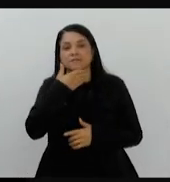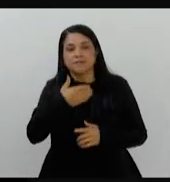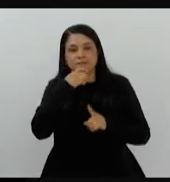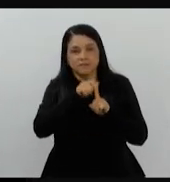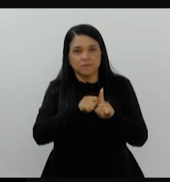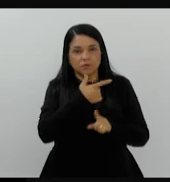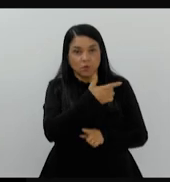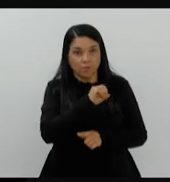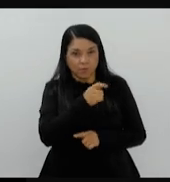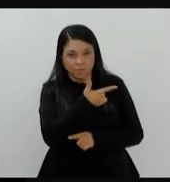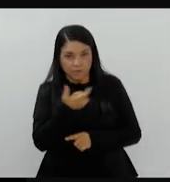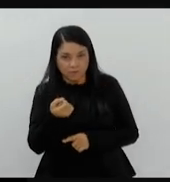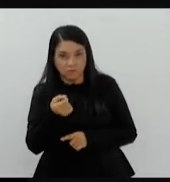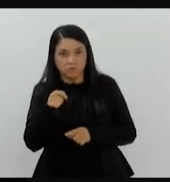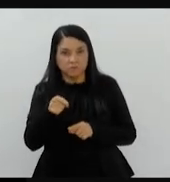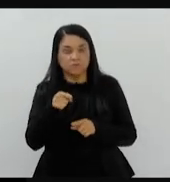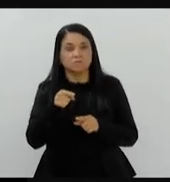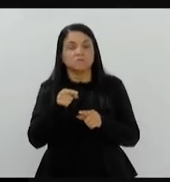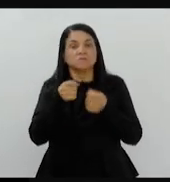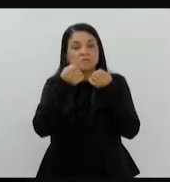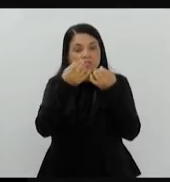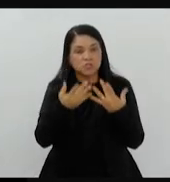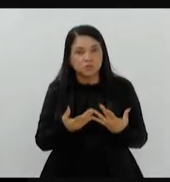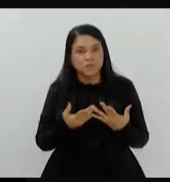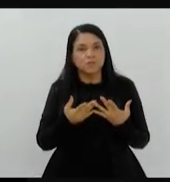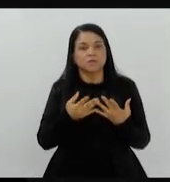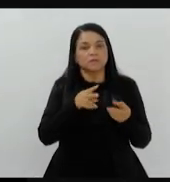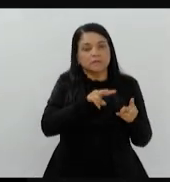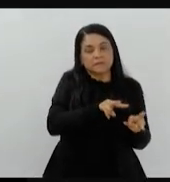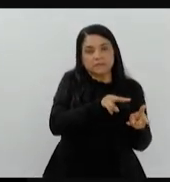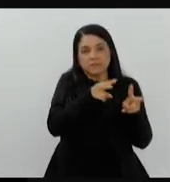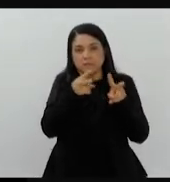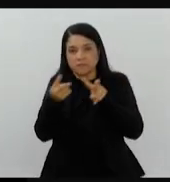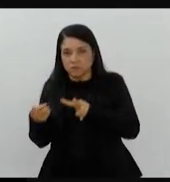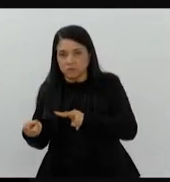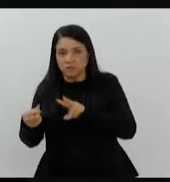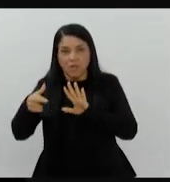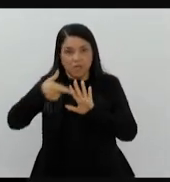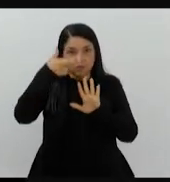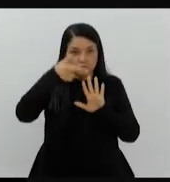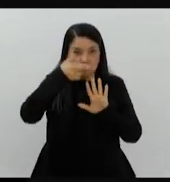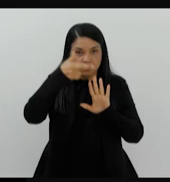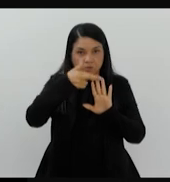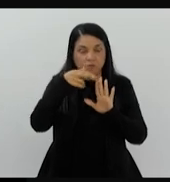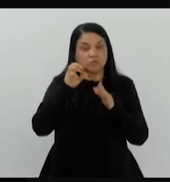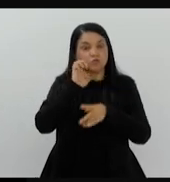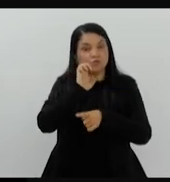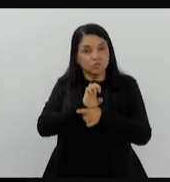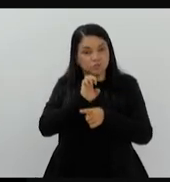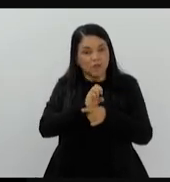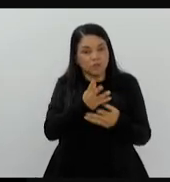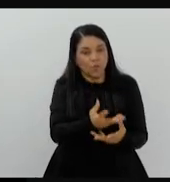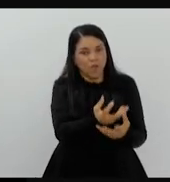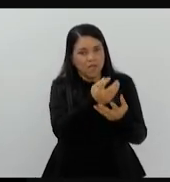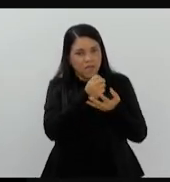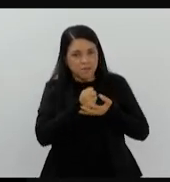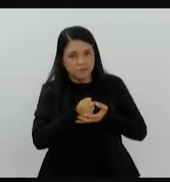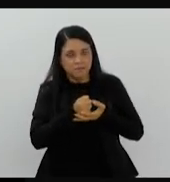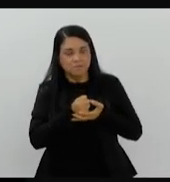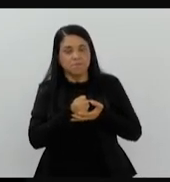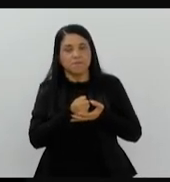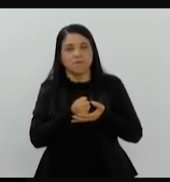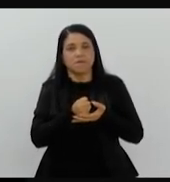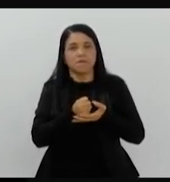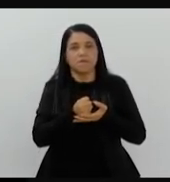que fala, né, da transação resolutiva para que o Estado possa receber, né, dos